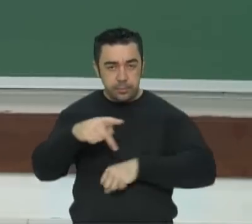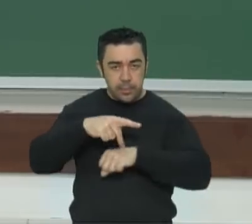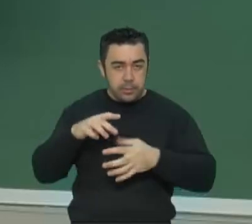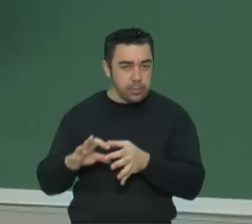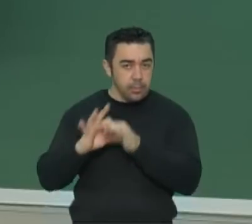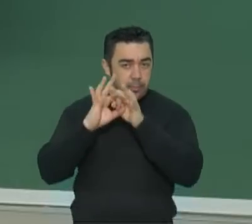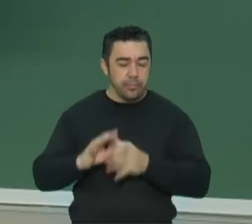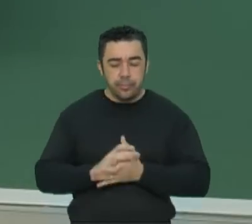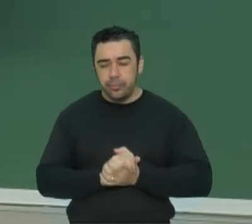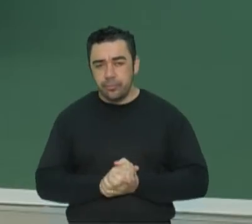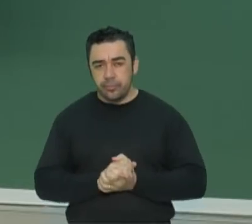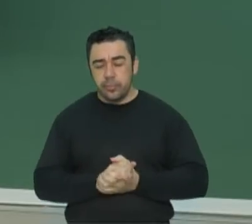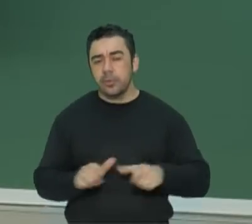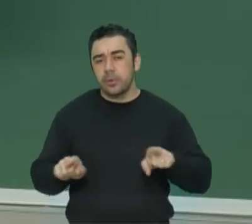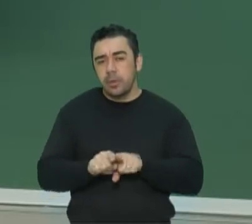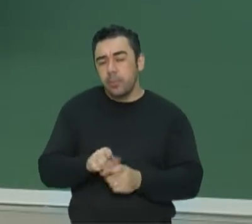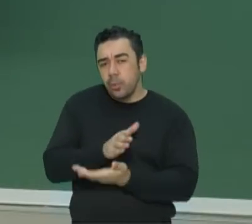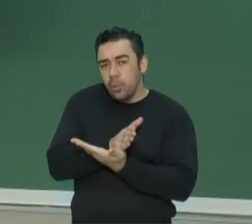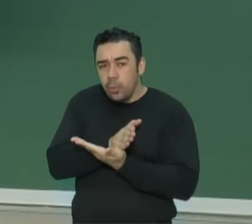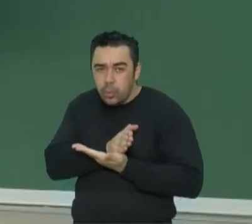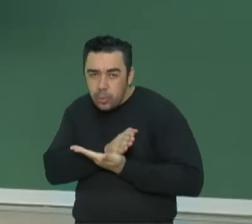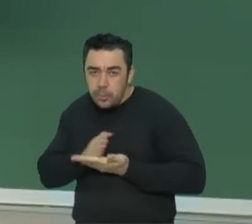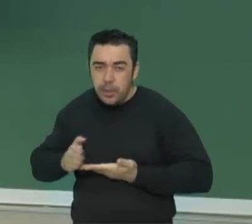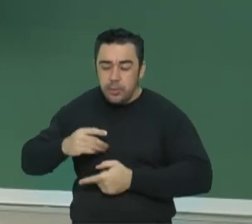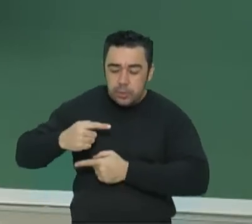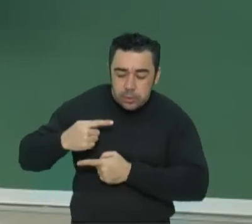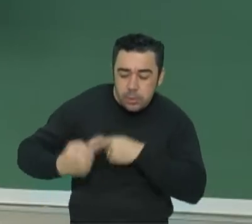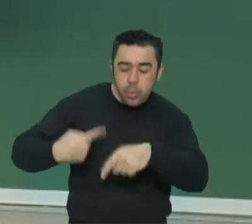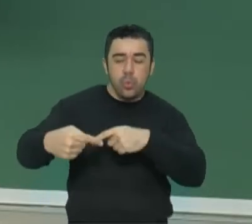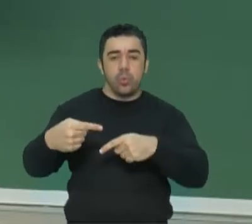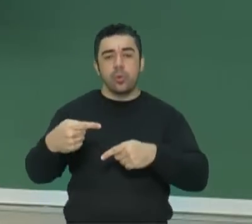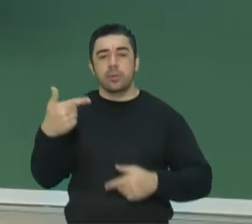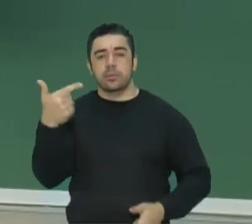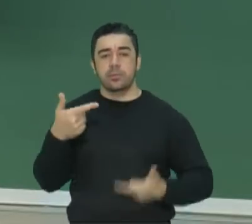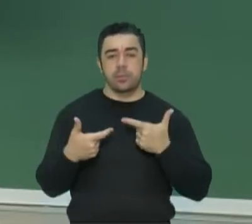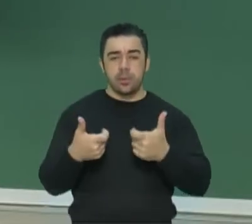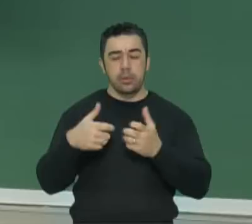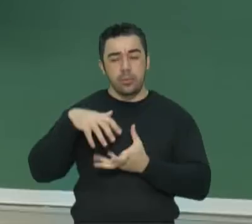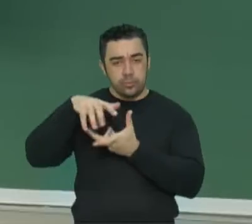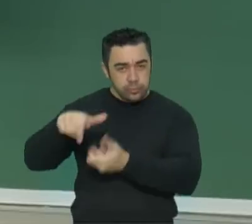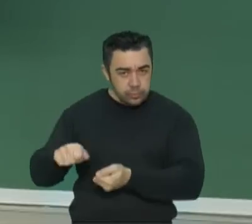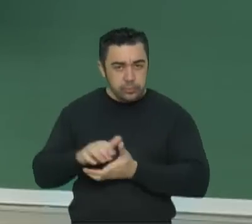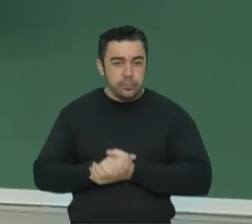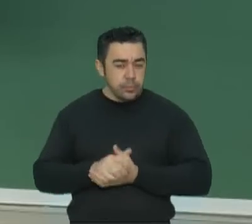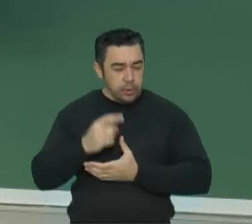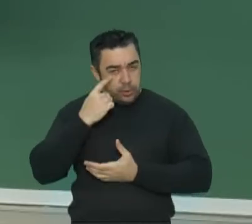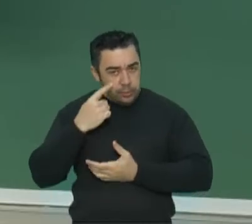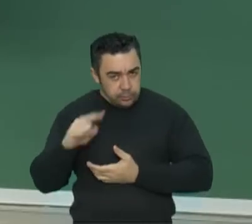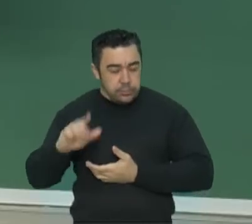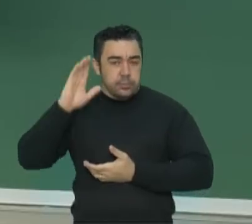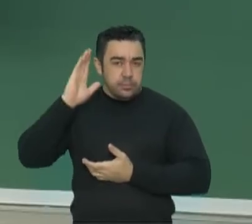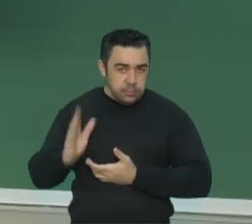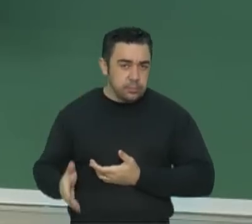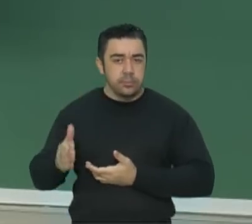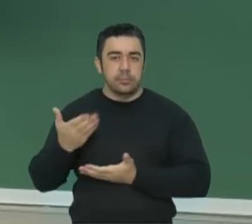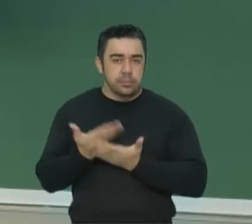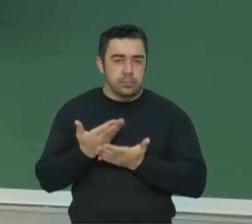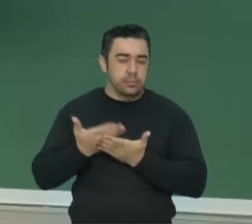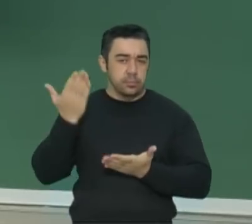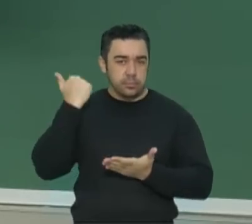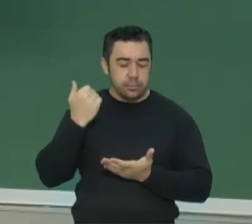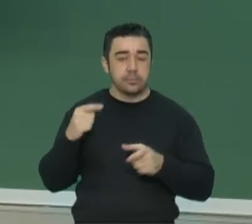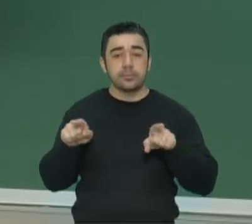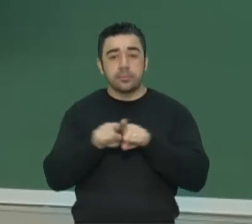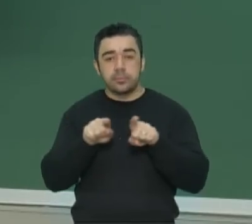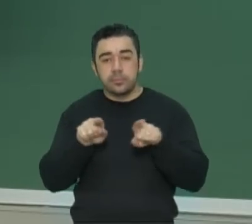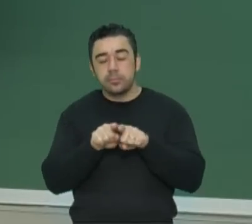Boa! Ainda, o início e o desenrolar da Segunda Guerra Mundial, nós revisamos na última aula. E